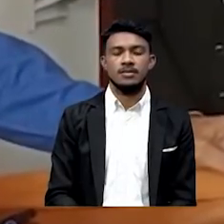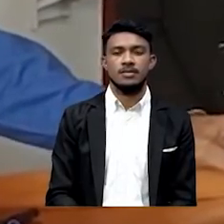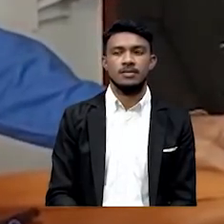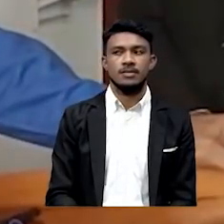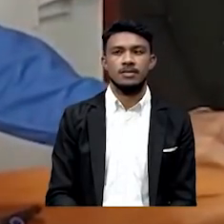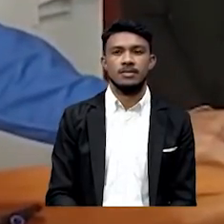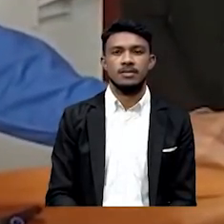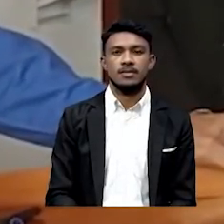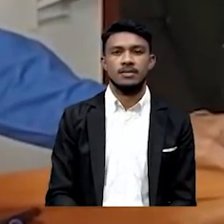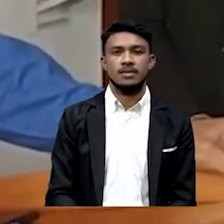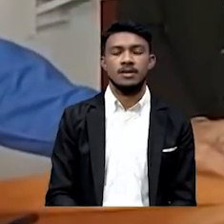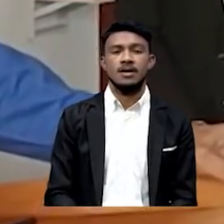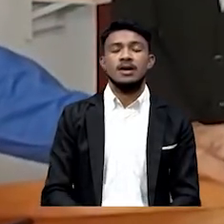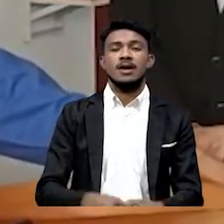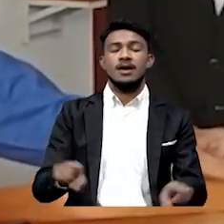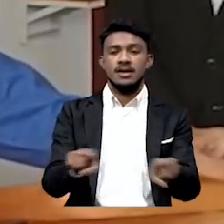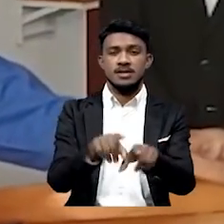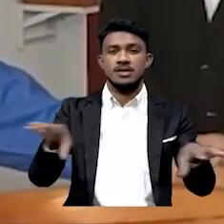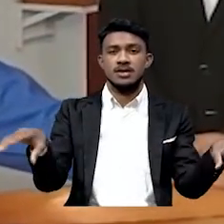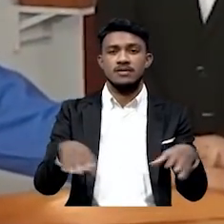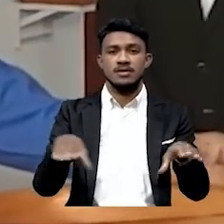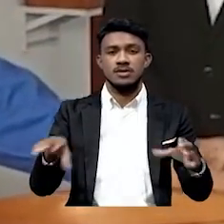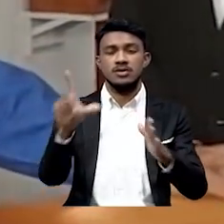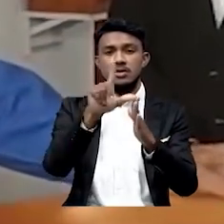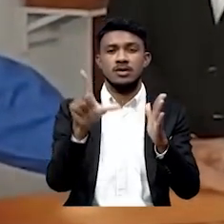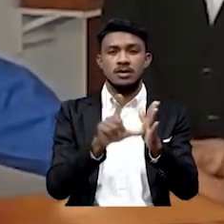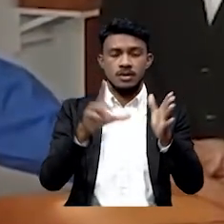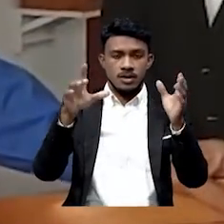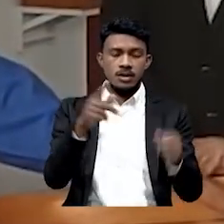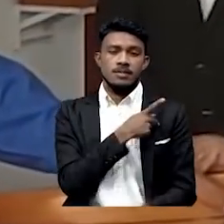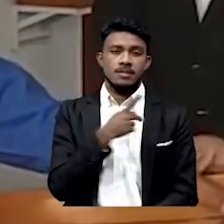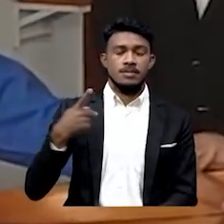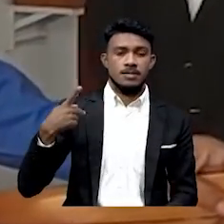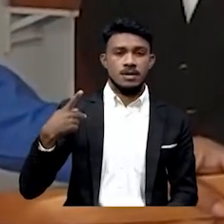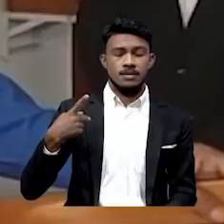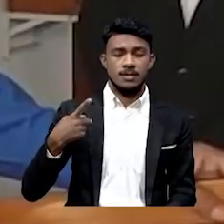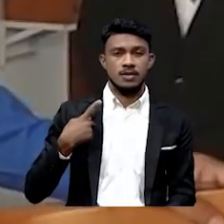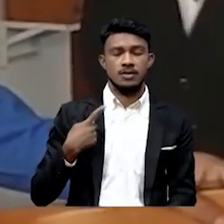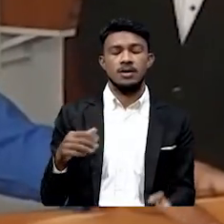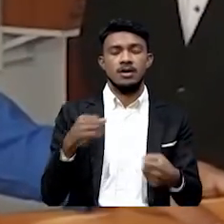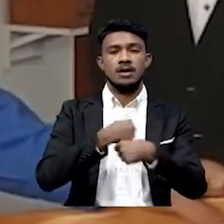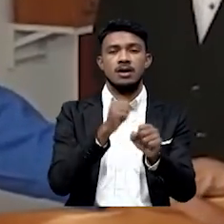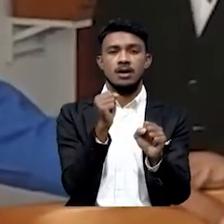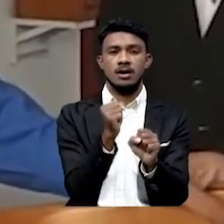e competência constitucional do presidente do parlamento, né?